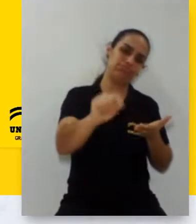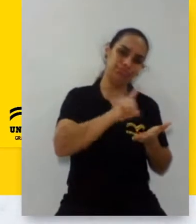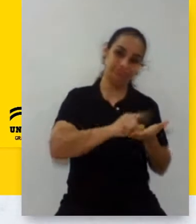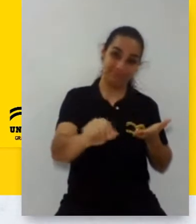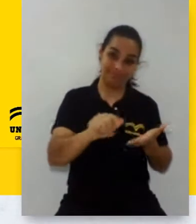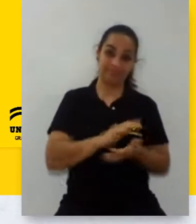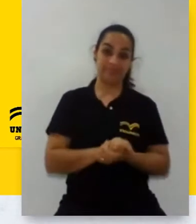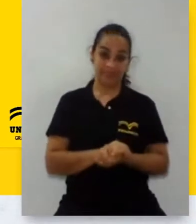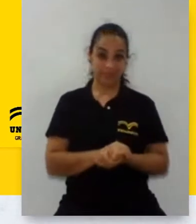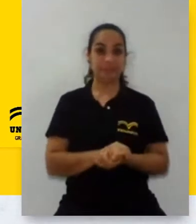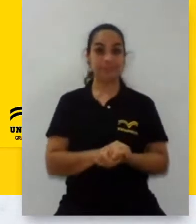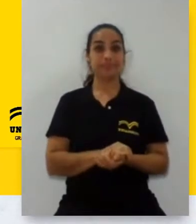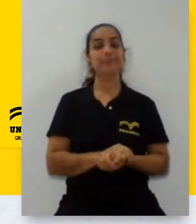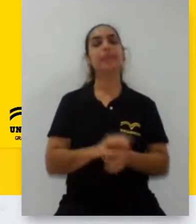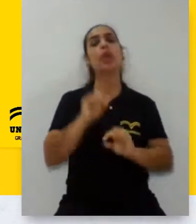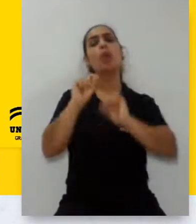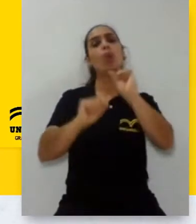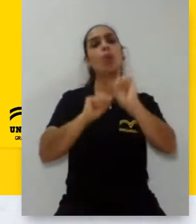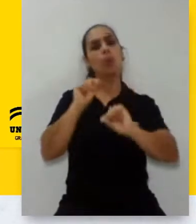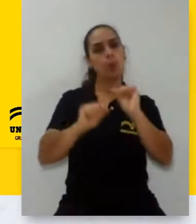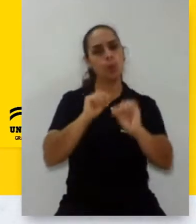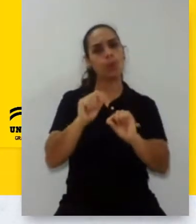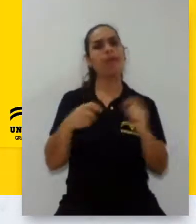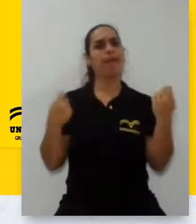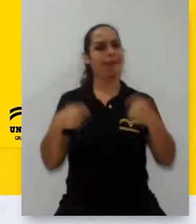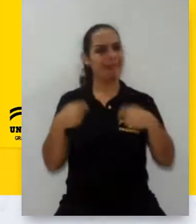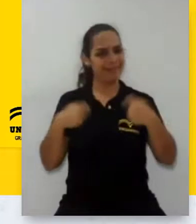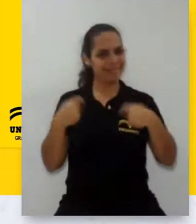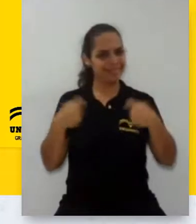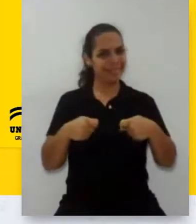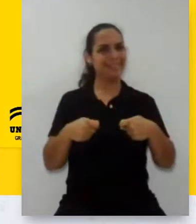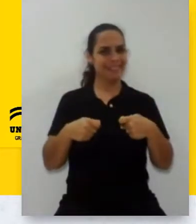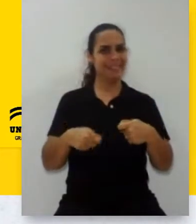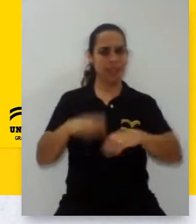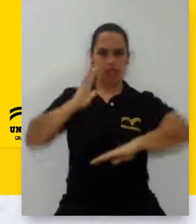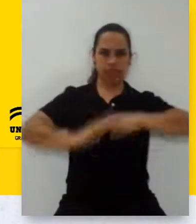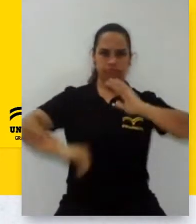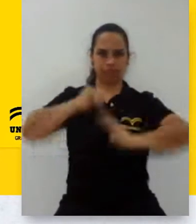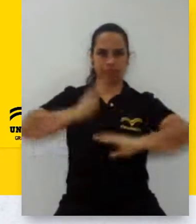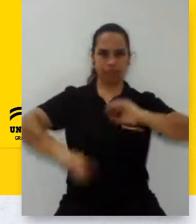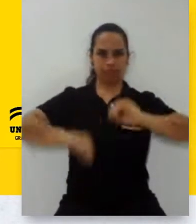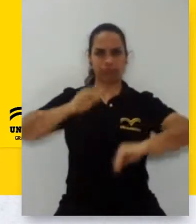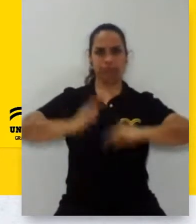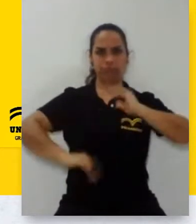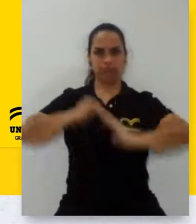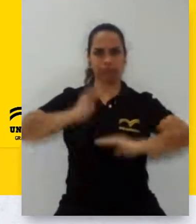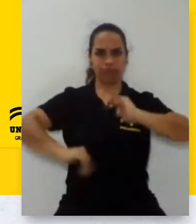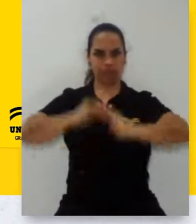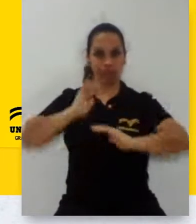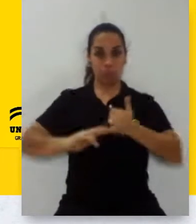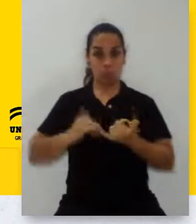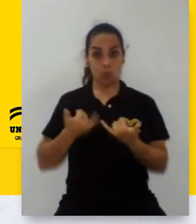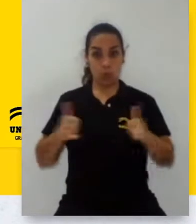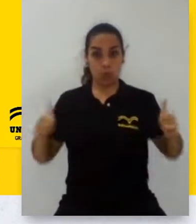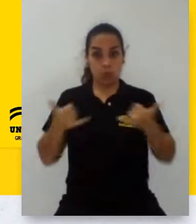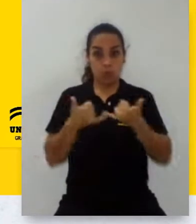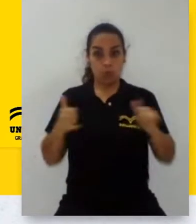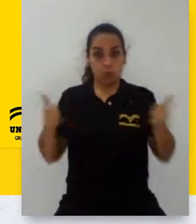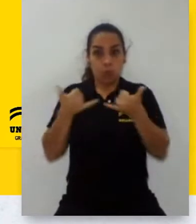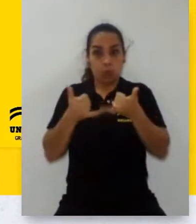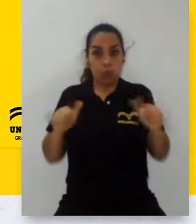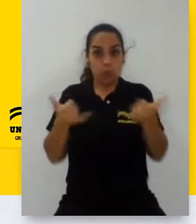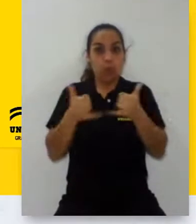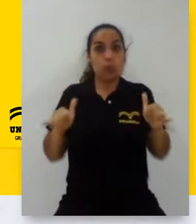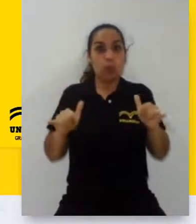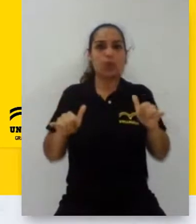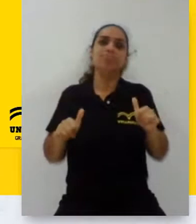respiração celular e produção de energia aeróbia. Ok, pessoal? Então temos produção de energia, que é a energia que precisamos para as nossas atividades,